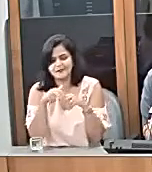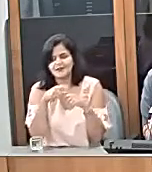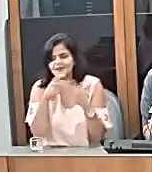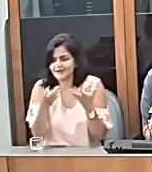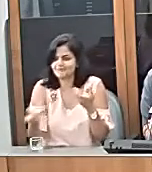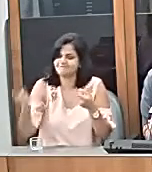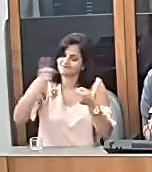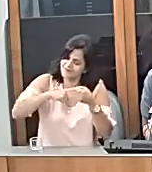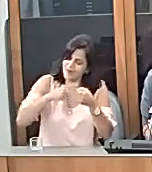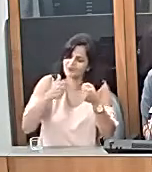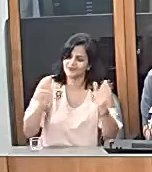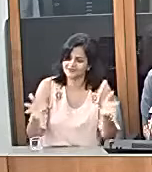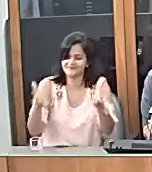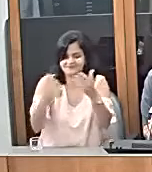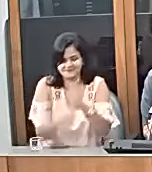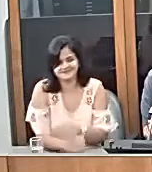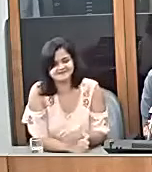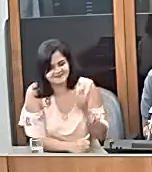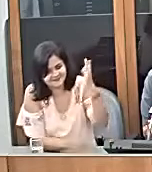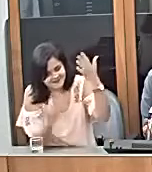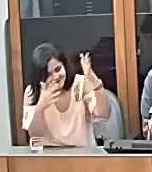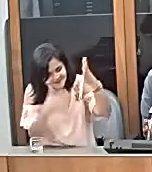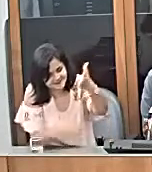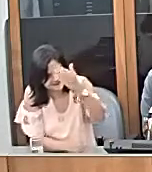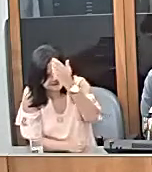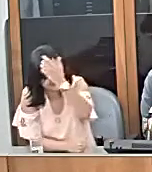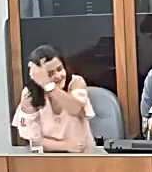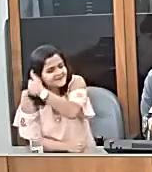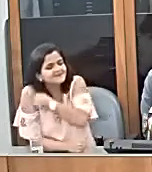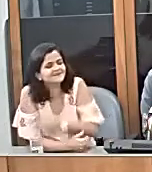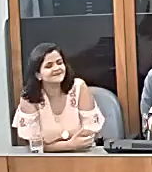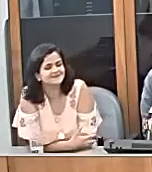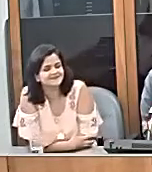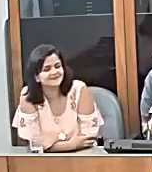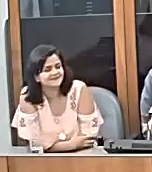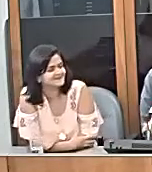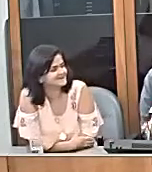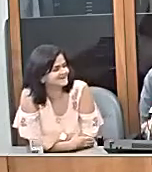junto. Por isso que o Jorge está aqui.